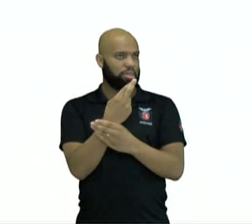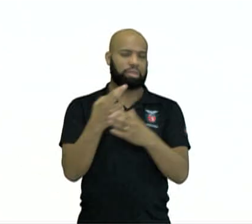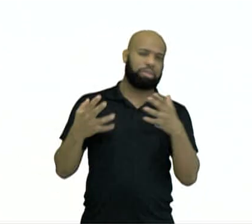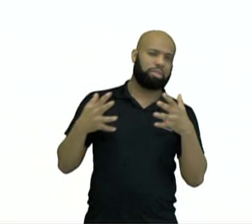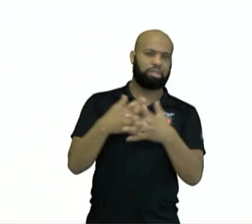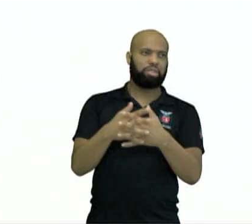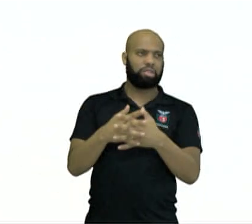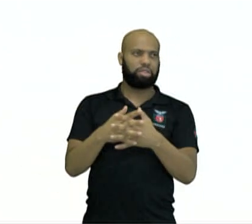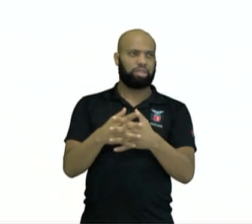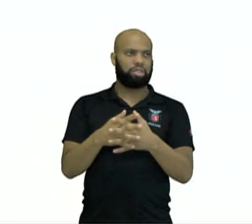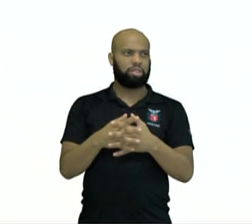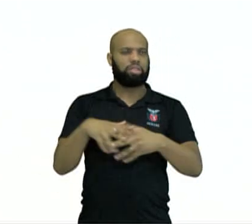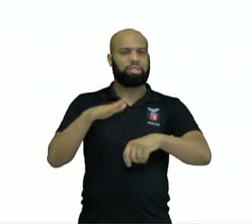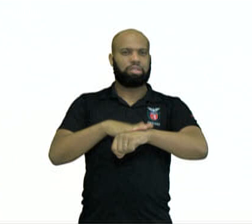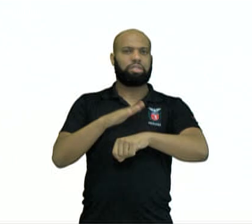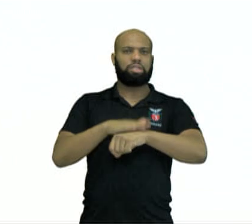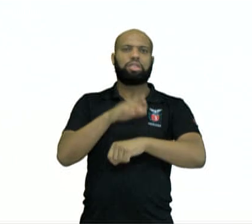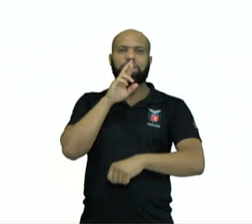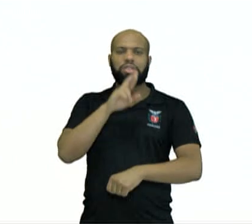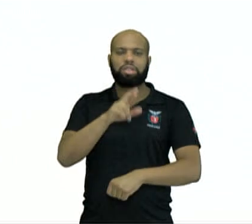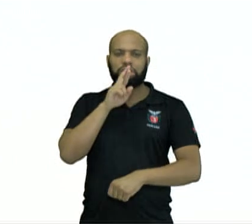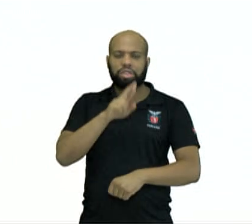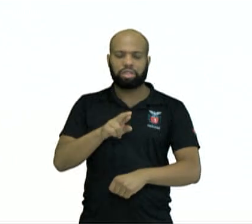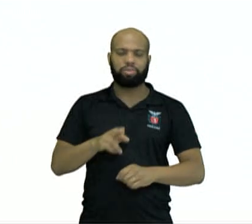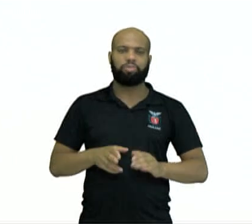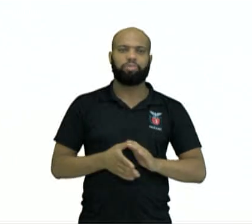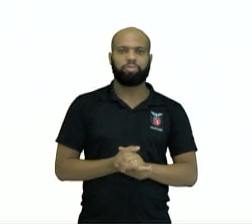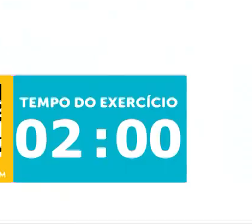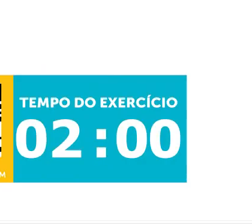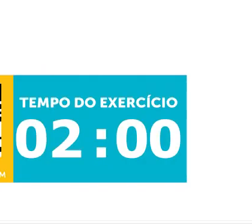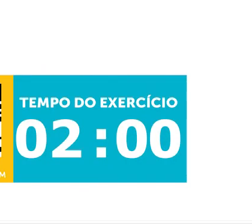né? Molezinha, tempinho para vocês.